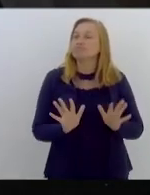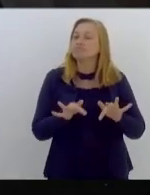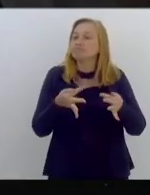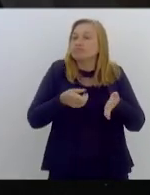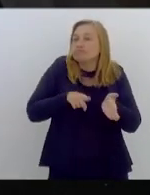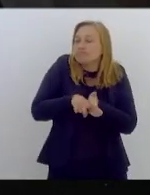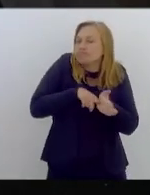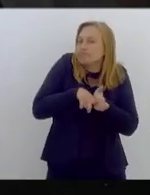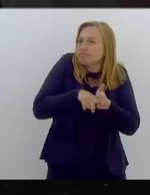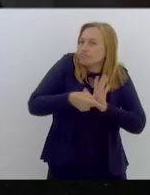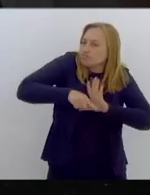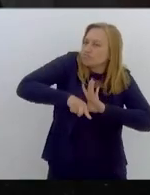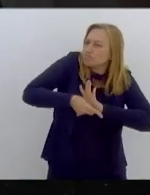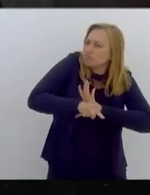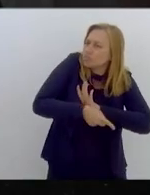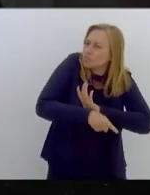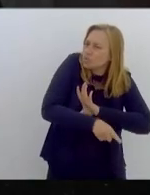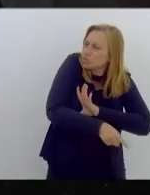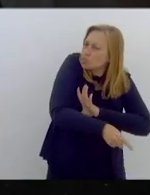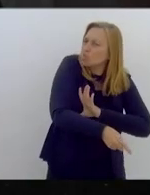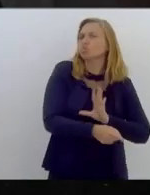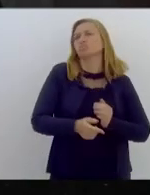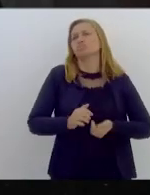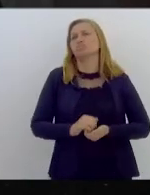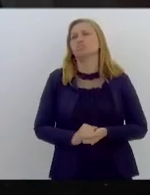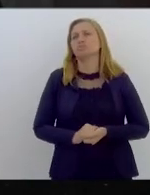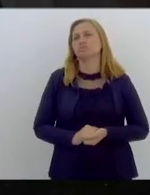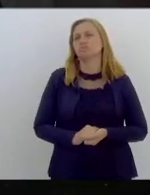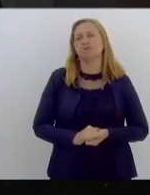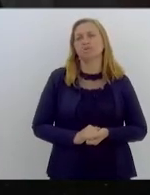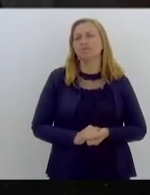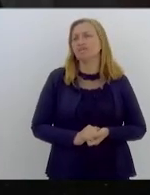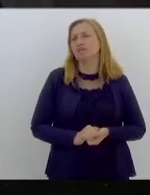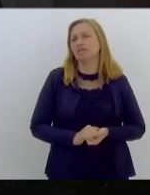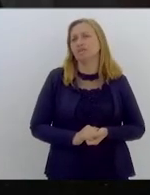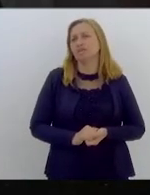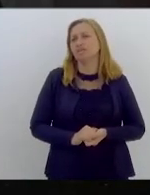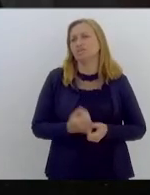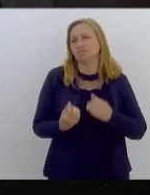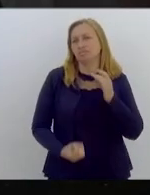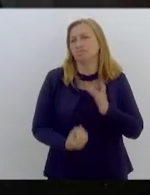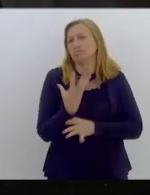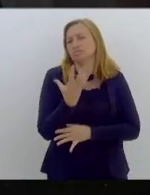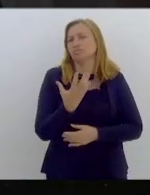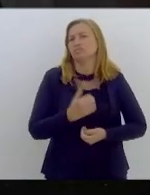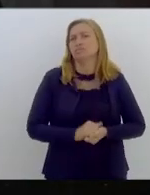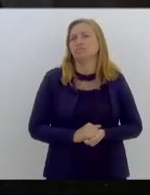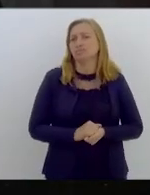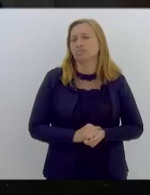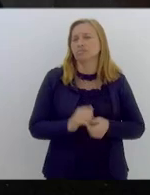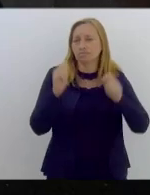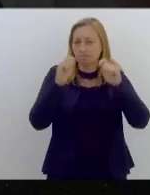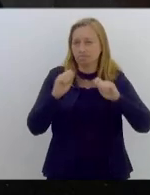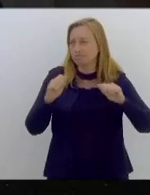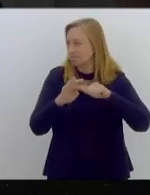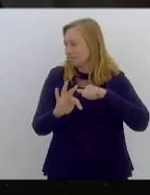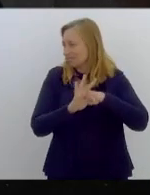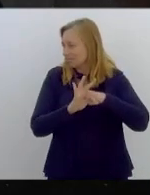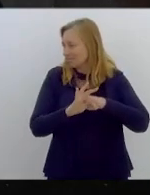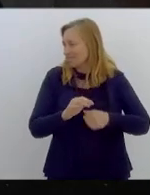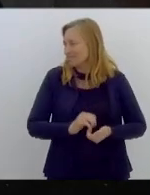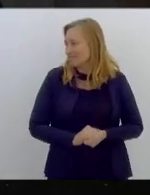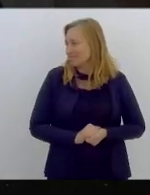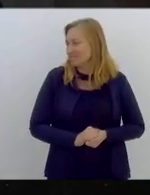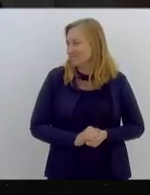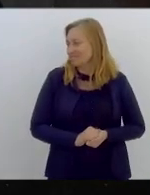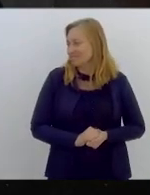estudo mais longo, né, produzido pela assessoria técnica, equipe